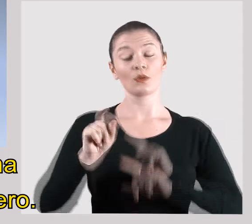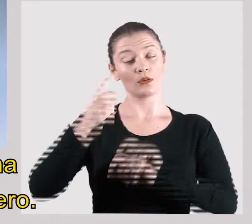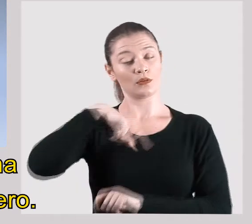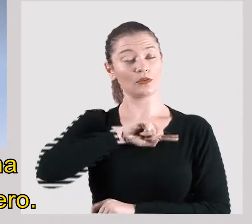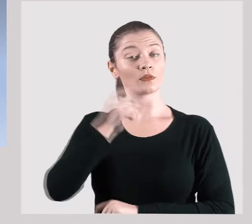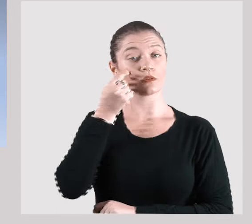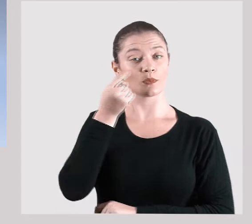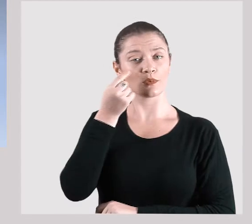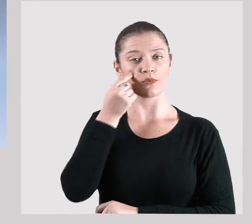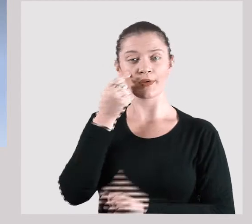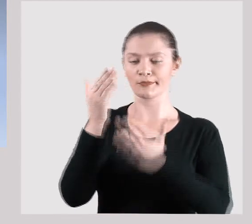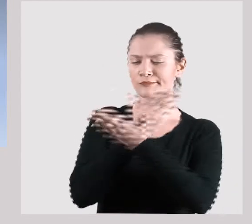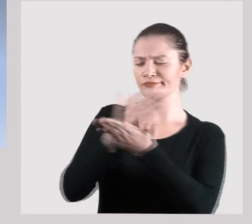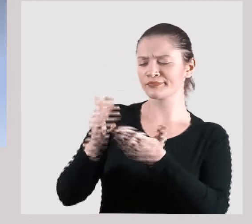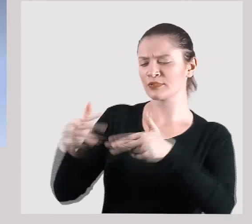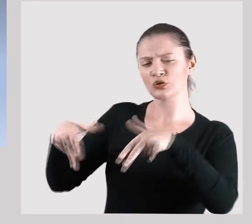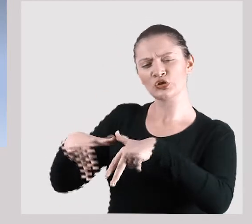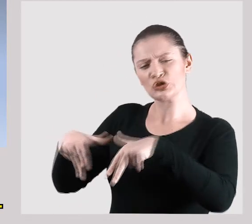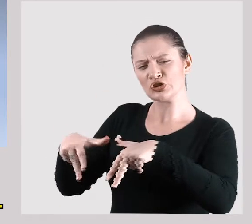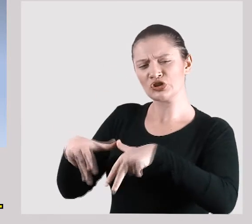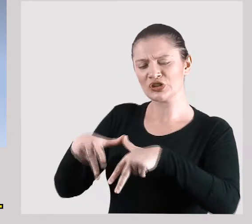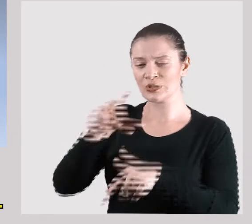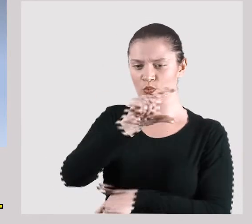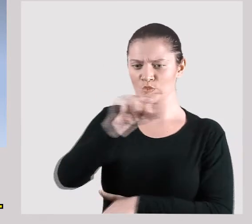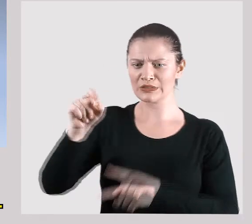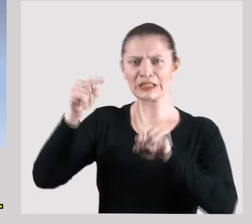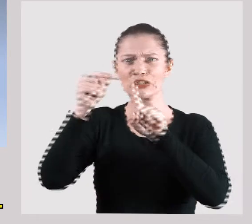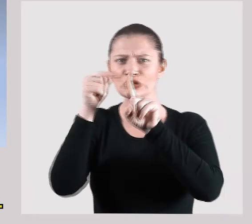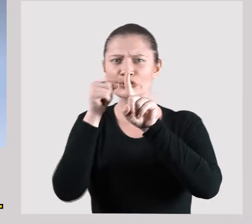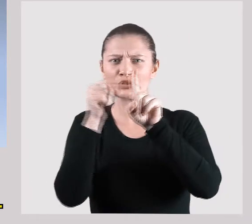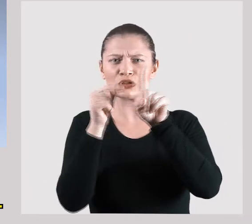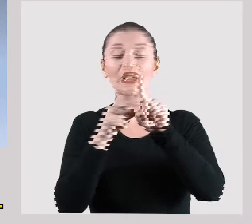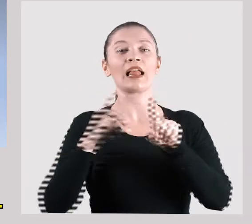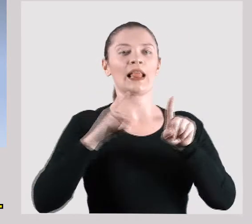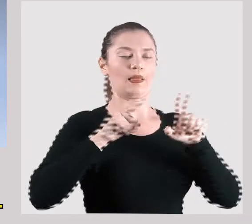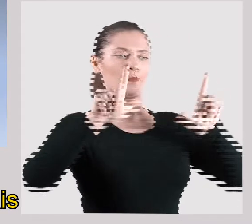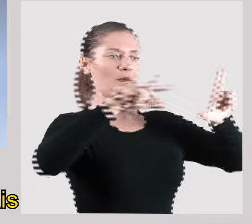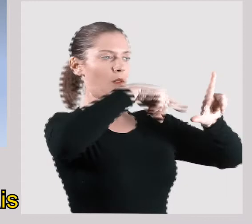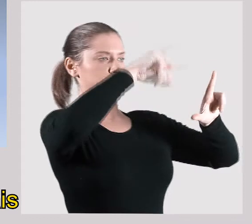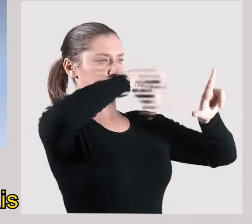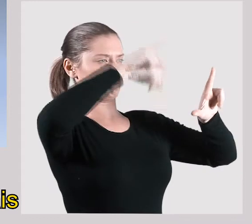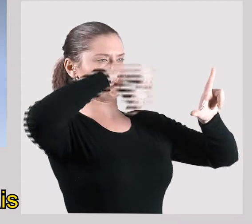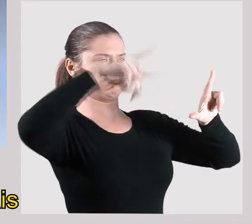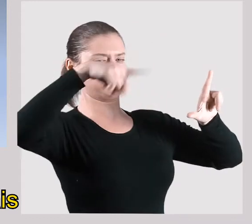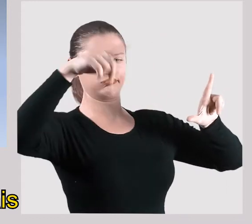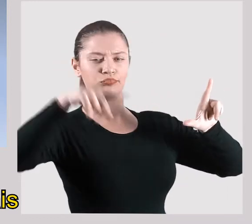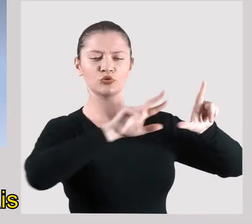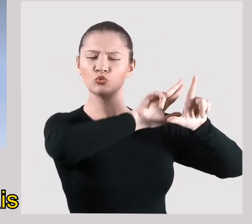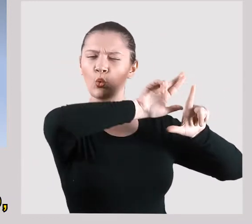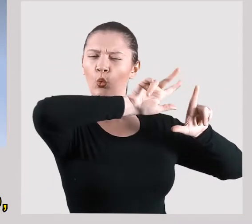né, de gênero. Existem mais de 100 tipos de gêneros. Aqui a gente tem uma tabela com as diferentes simbologias. Cada vez vão